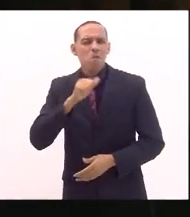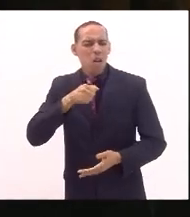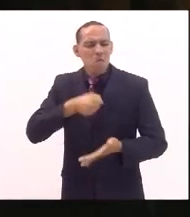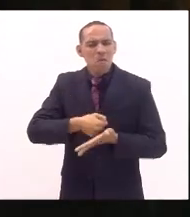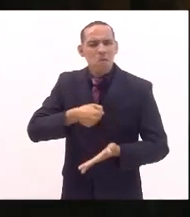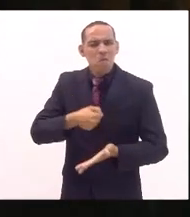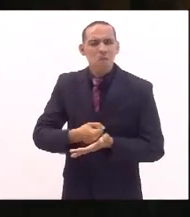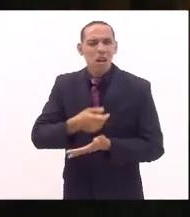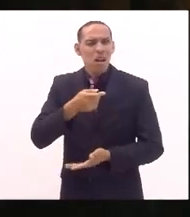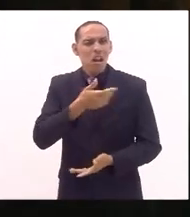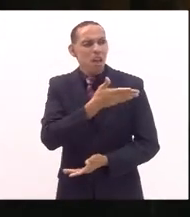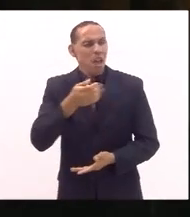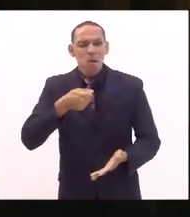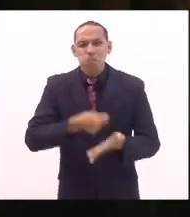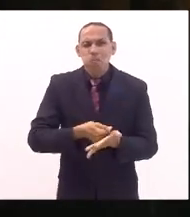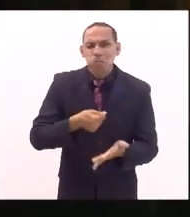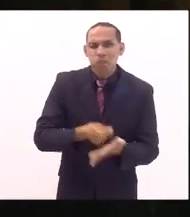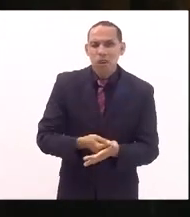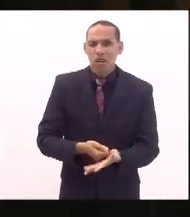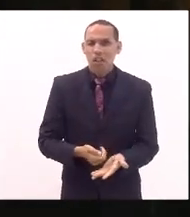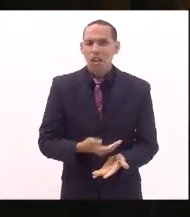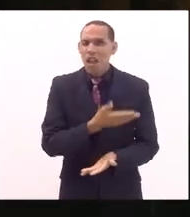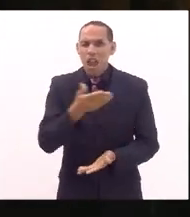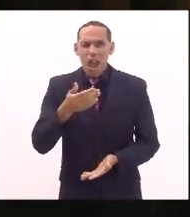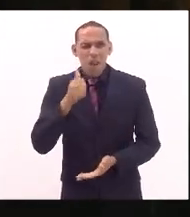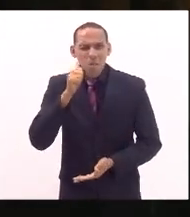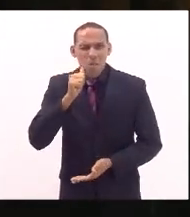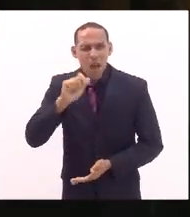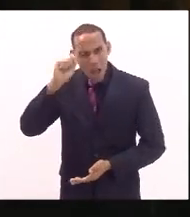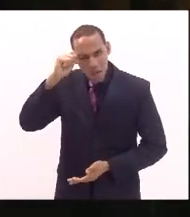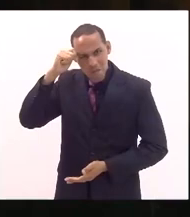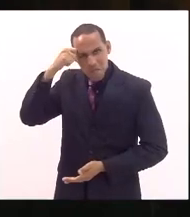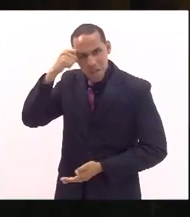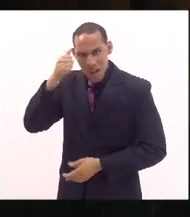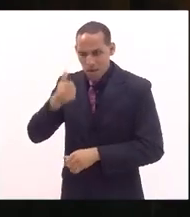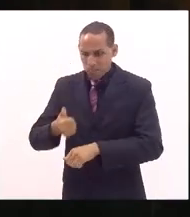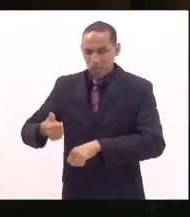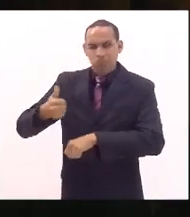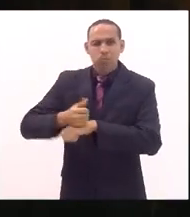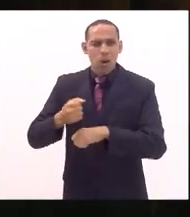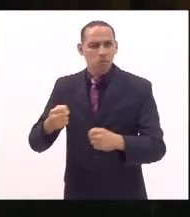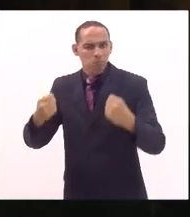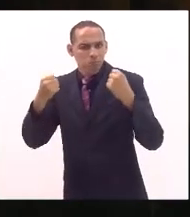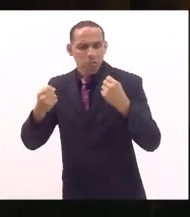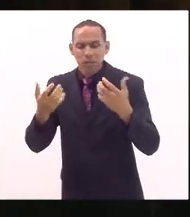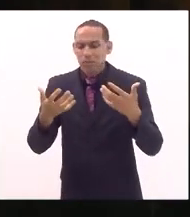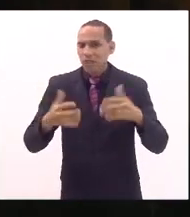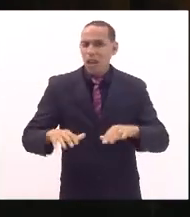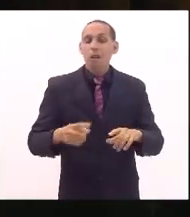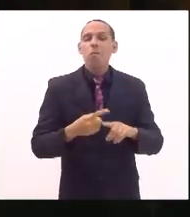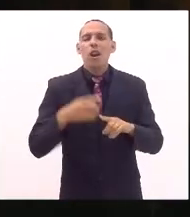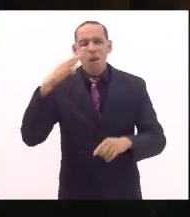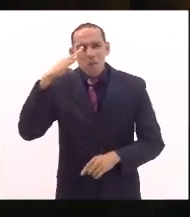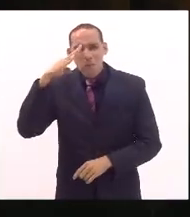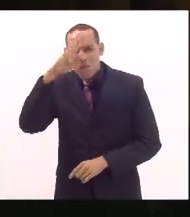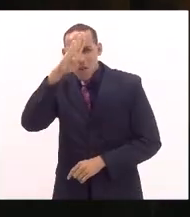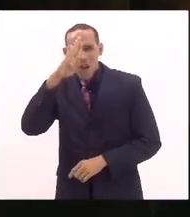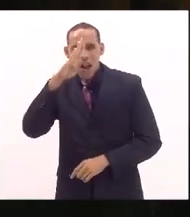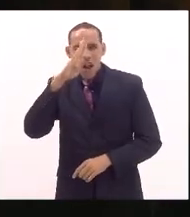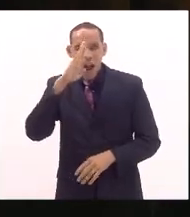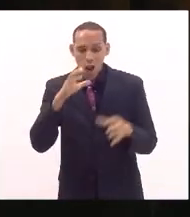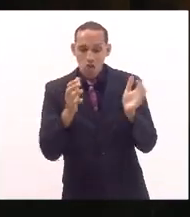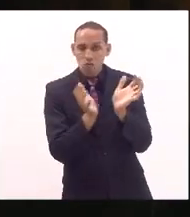não quer ver mulheres mulheres pretas em espaços de poder porque pelo bolsonaro pelo